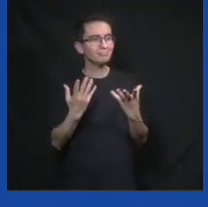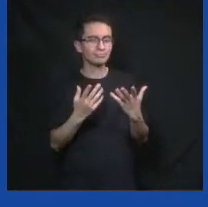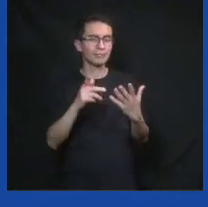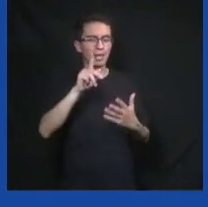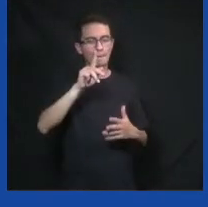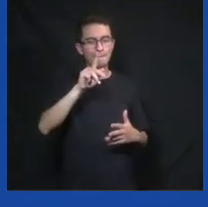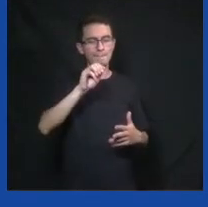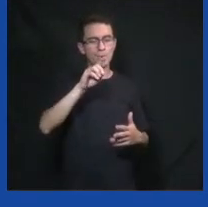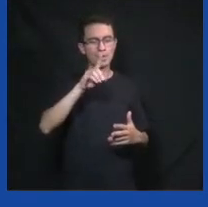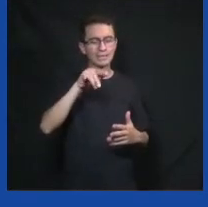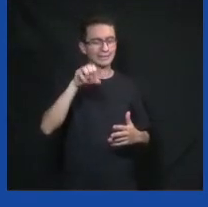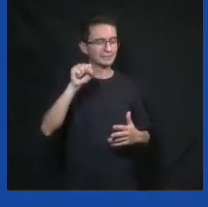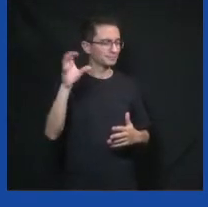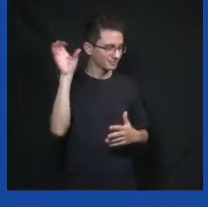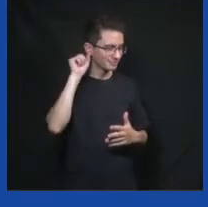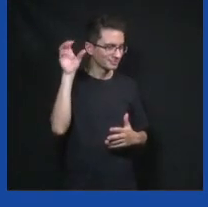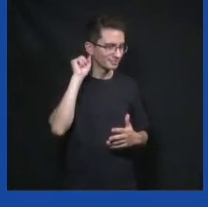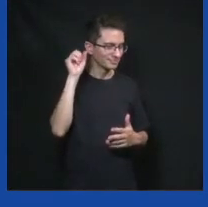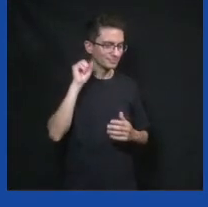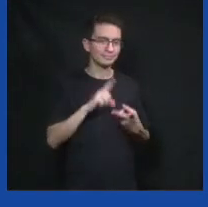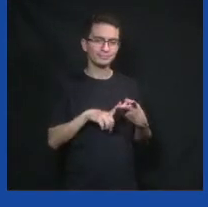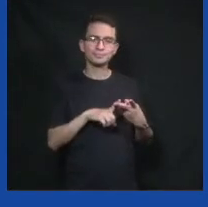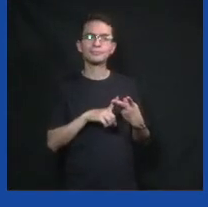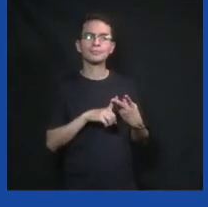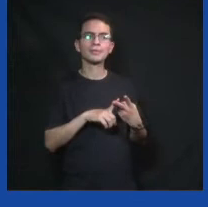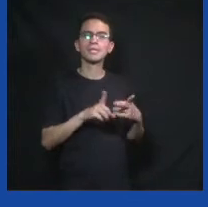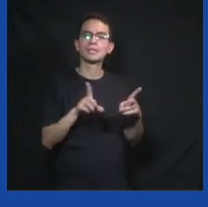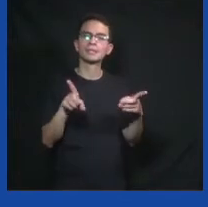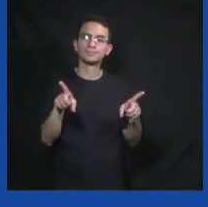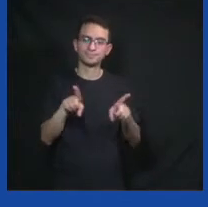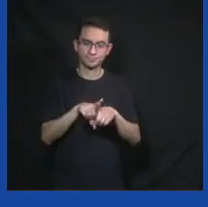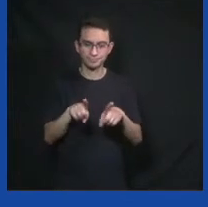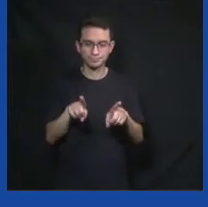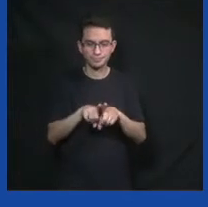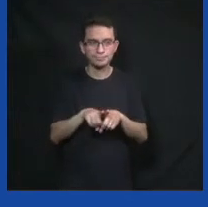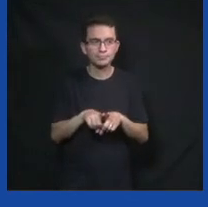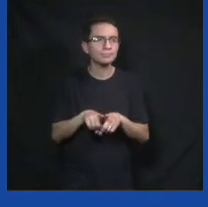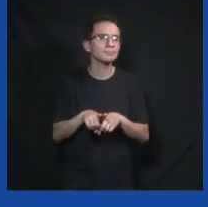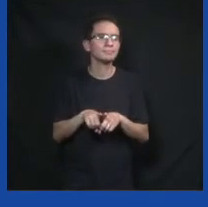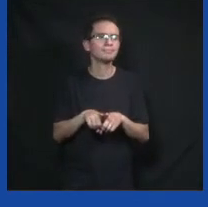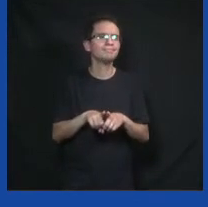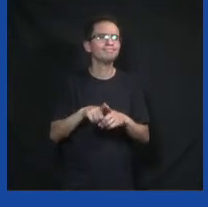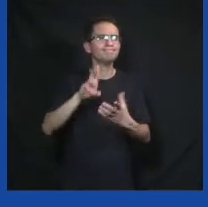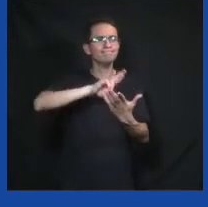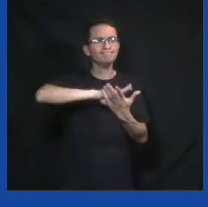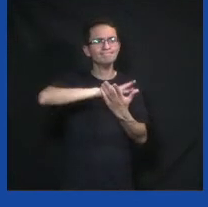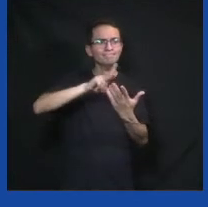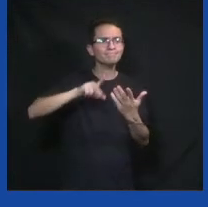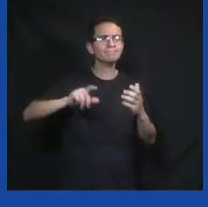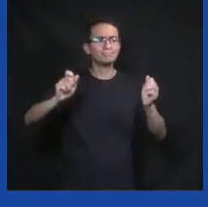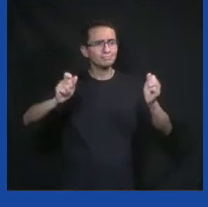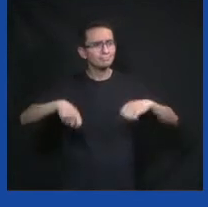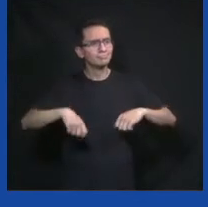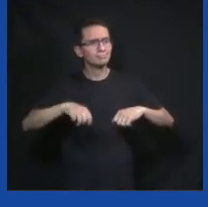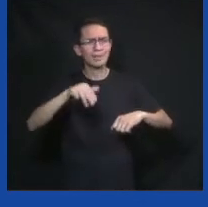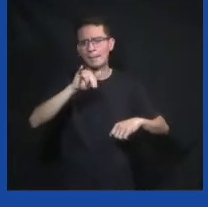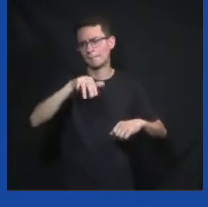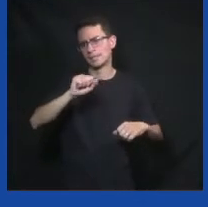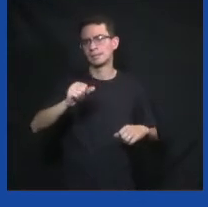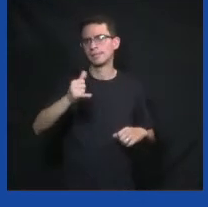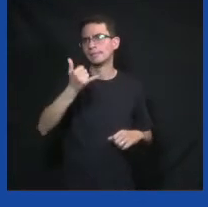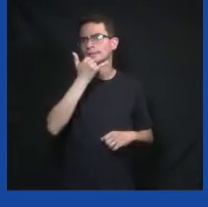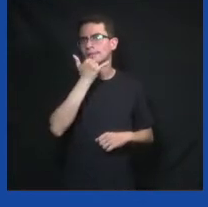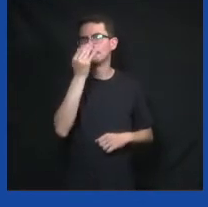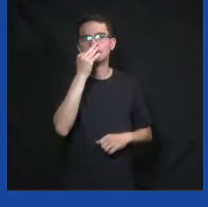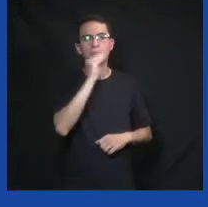textos. Ao clique de um botão, ao toque de uma tela de celular, essa é a potência da mídia. Não podemos desprezar e deixar